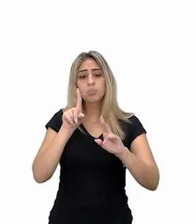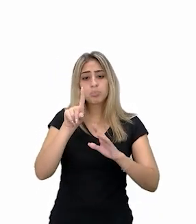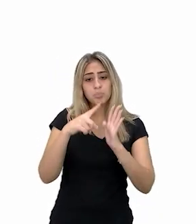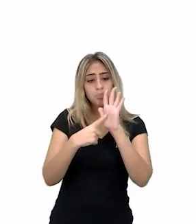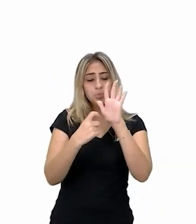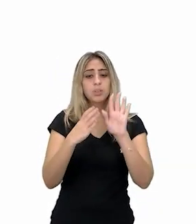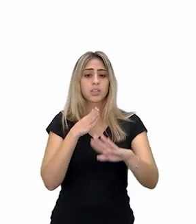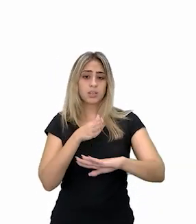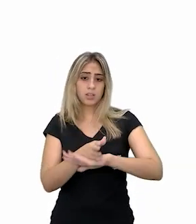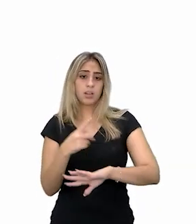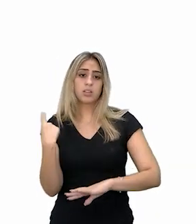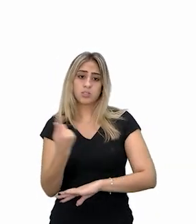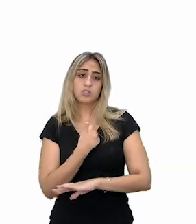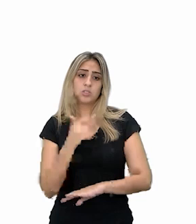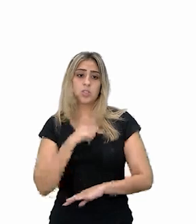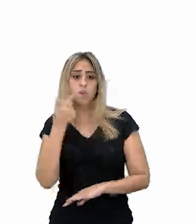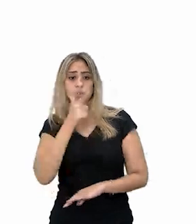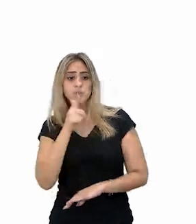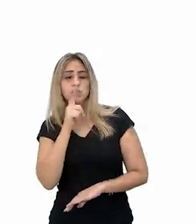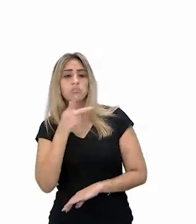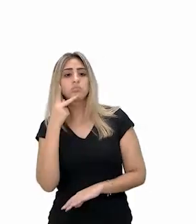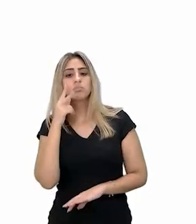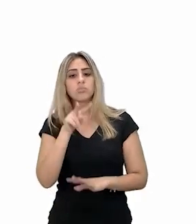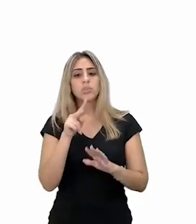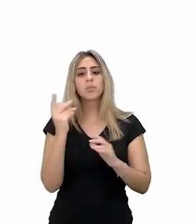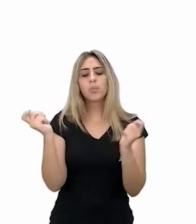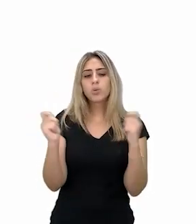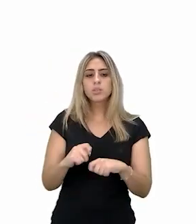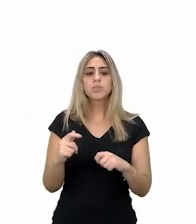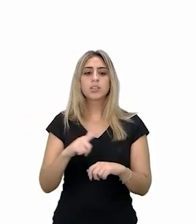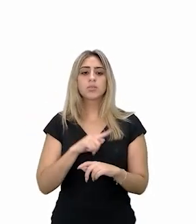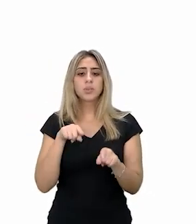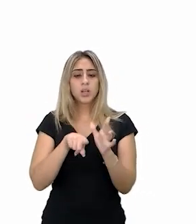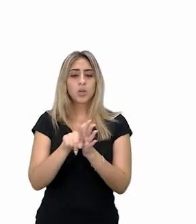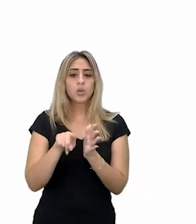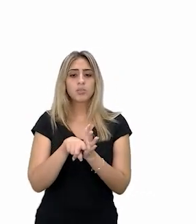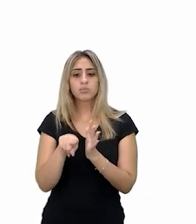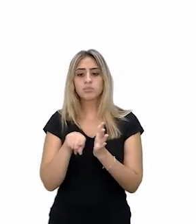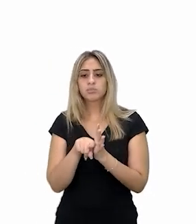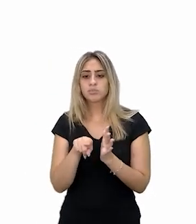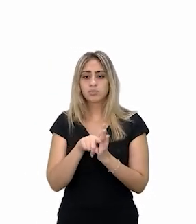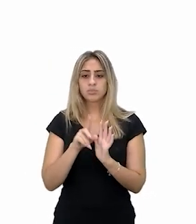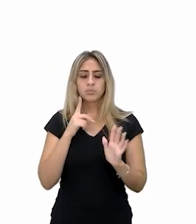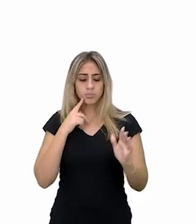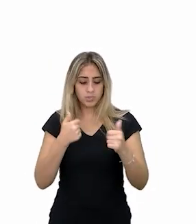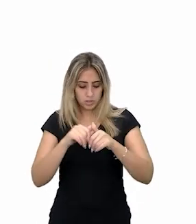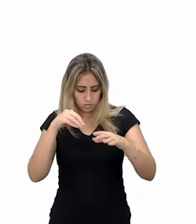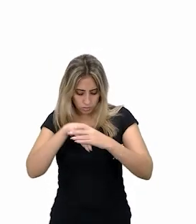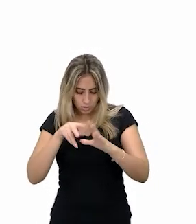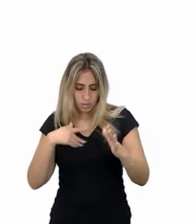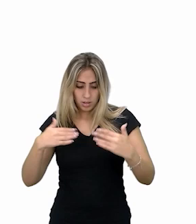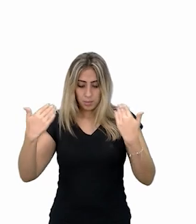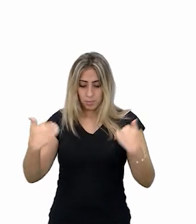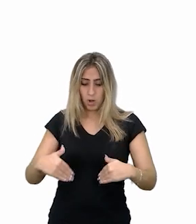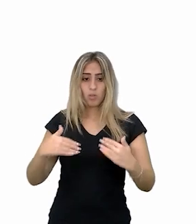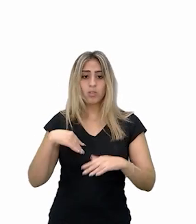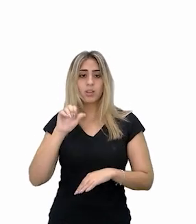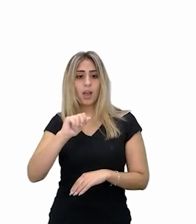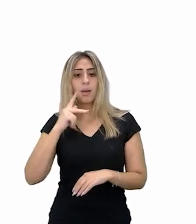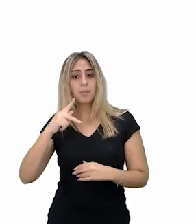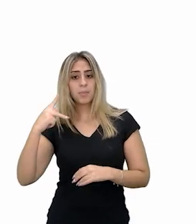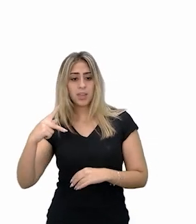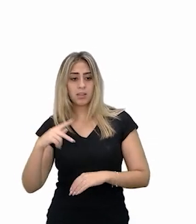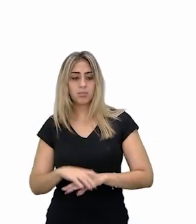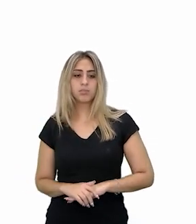em entrar, a gente vai conseguir ver possibilidades, as questões que foram, então, que estiveram na prova na AP, tá